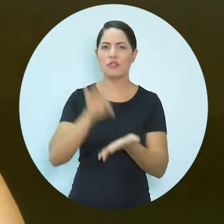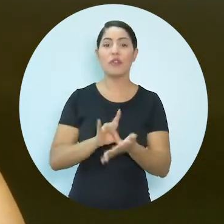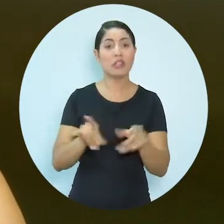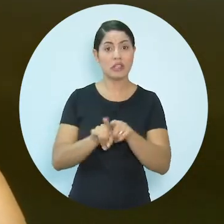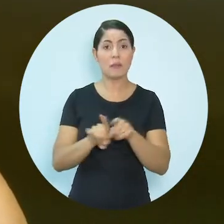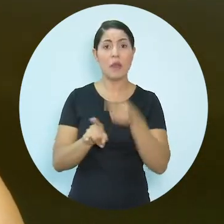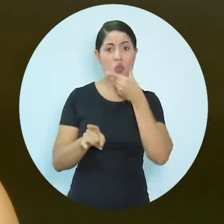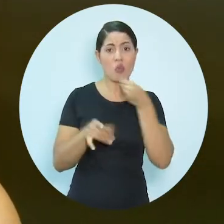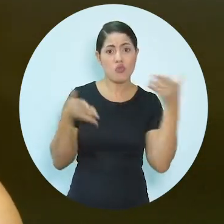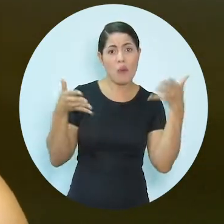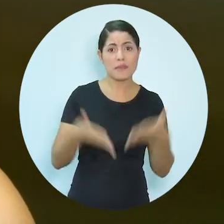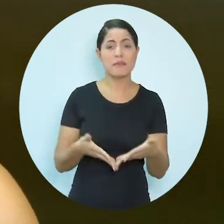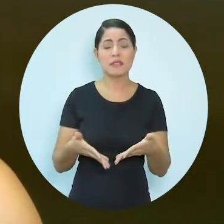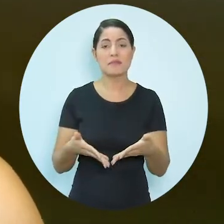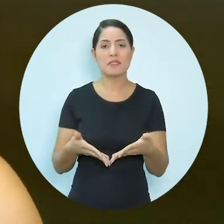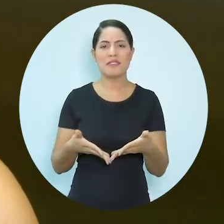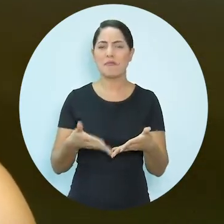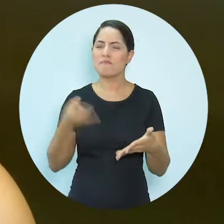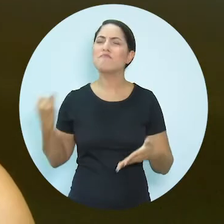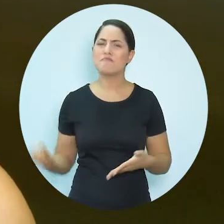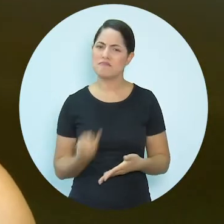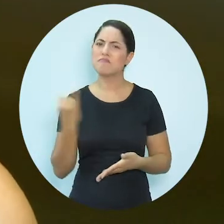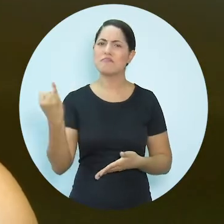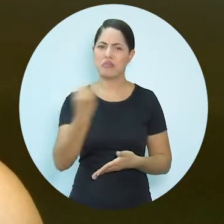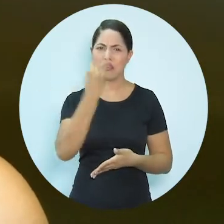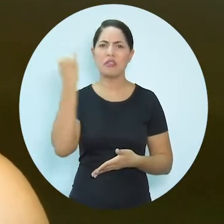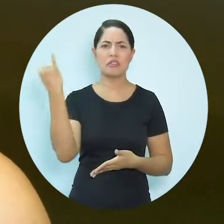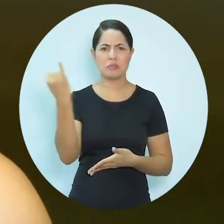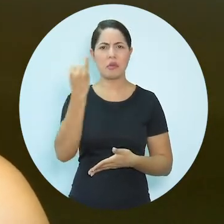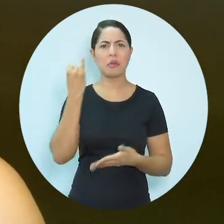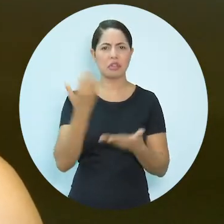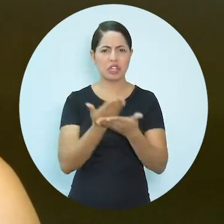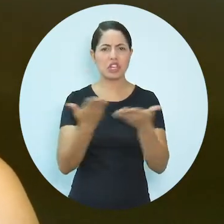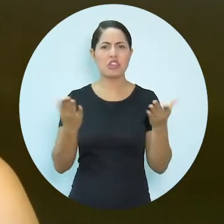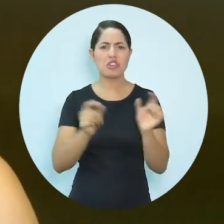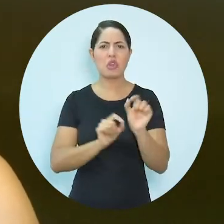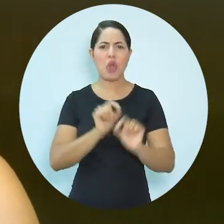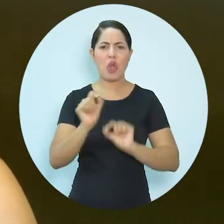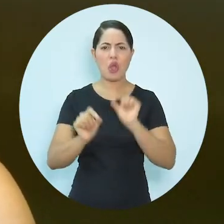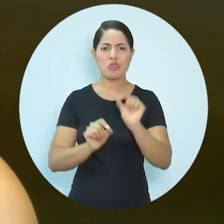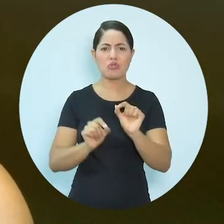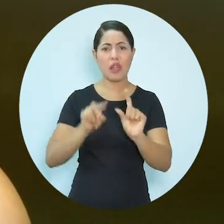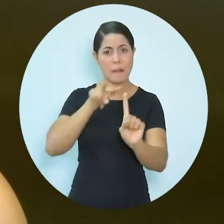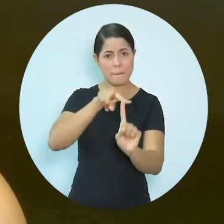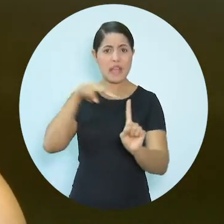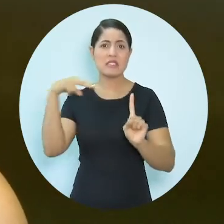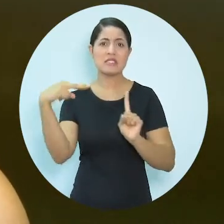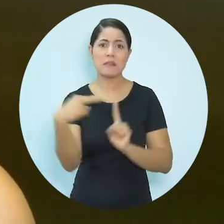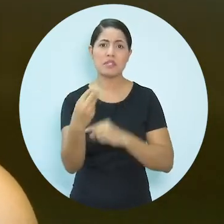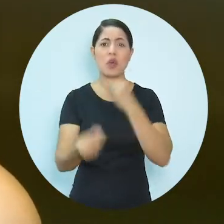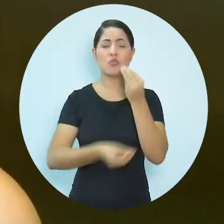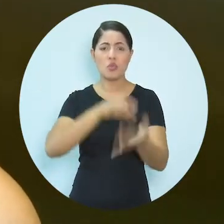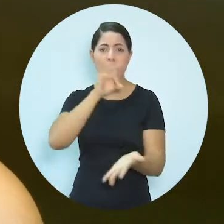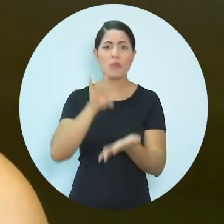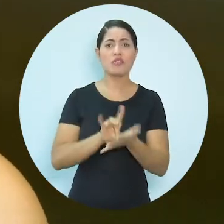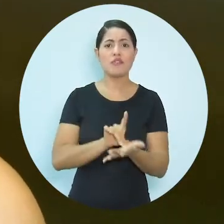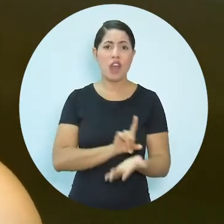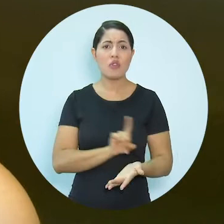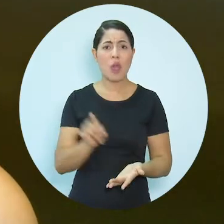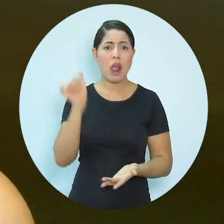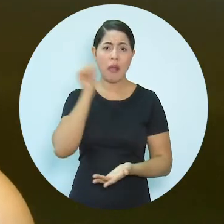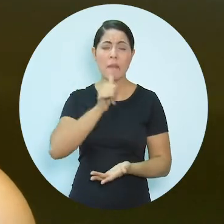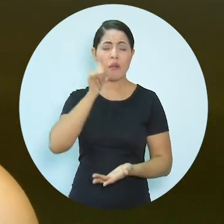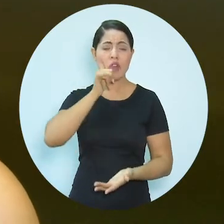trajetória dela, também dos homens. E é muito importante que a gente possa perceber como na história dela